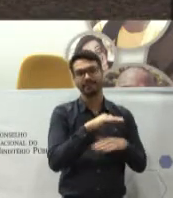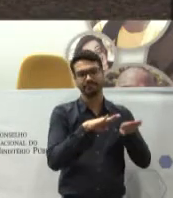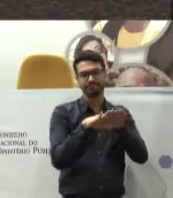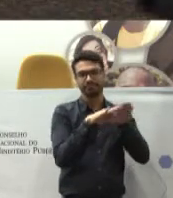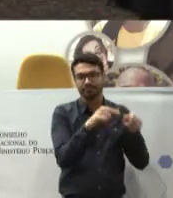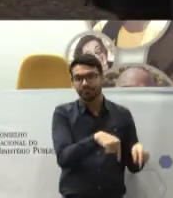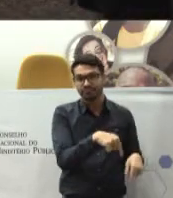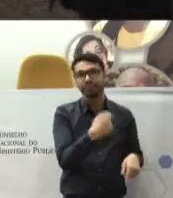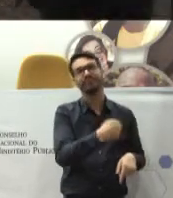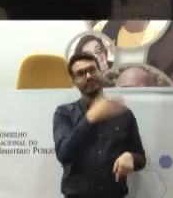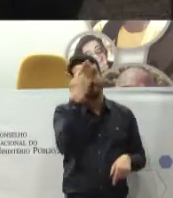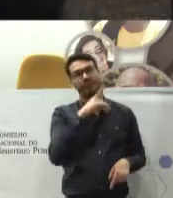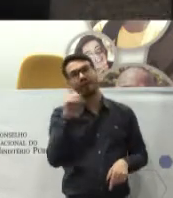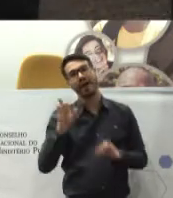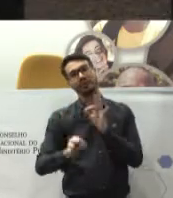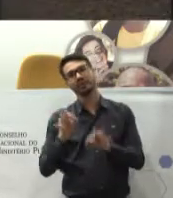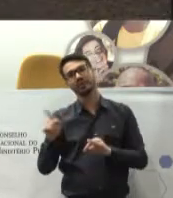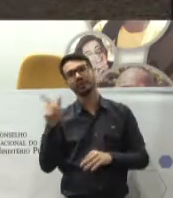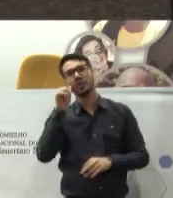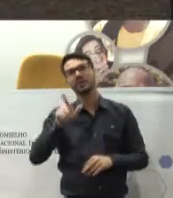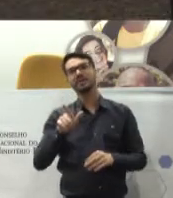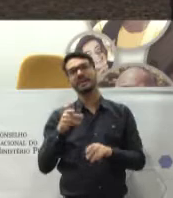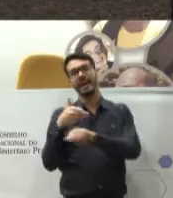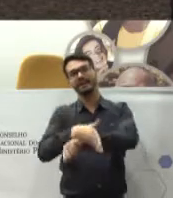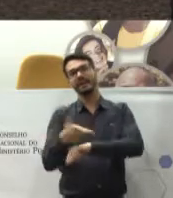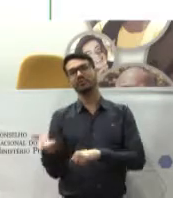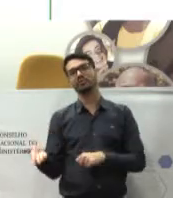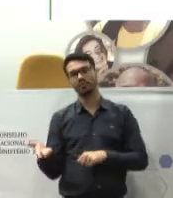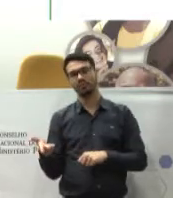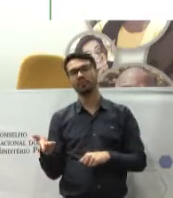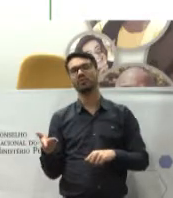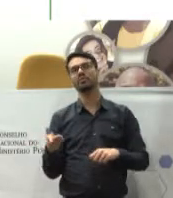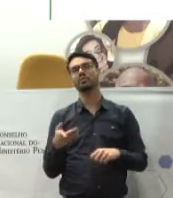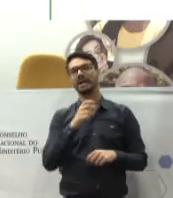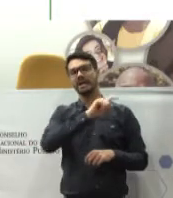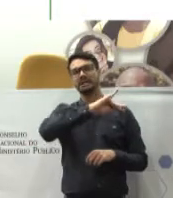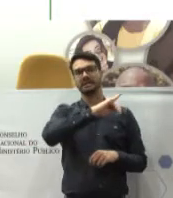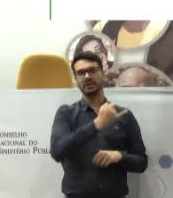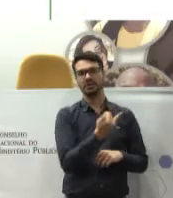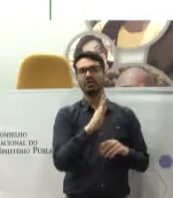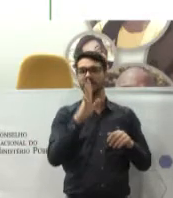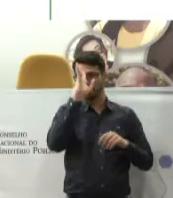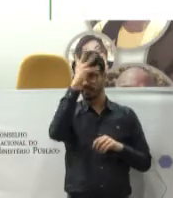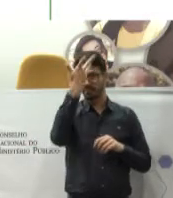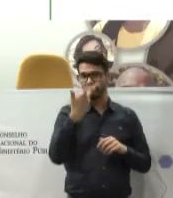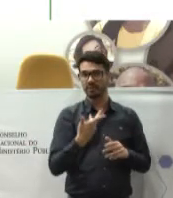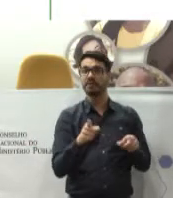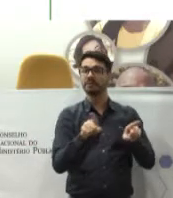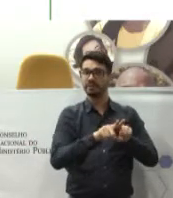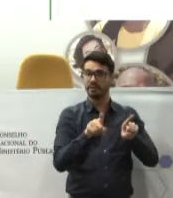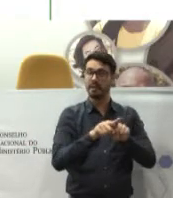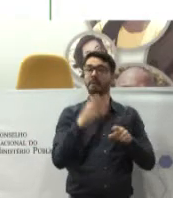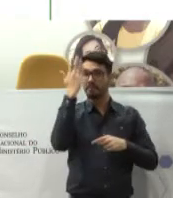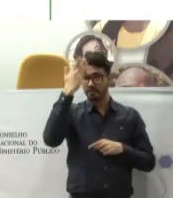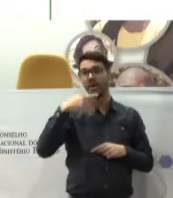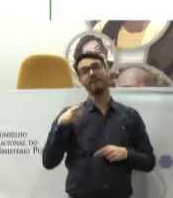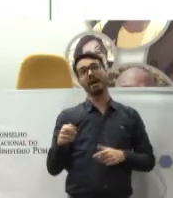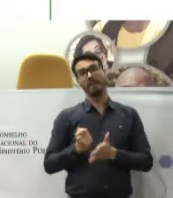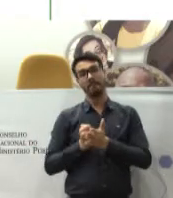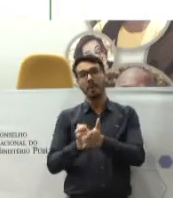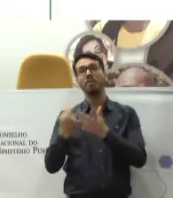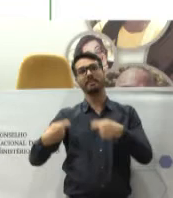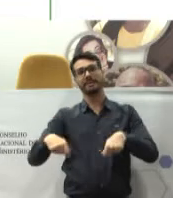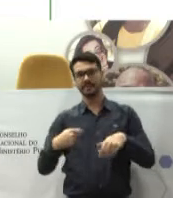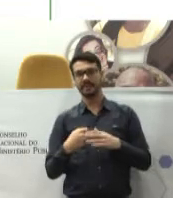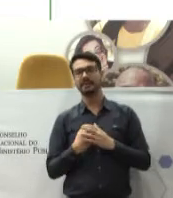que provar mais ainda, né? Tem que provar também a natureza assistencial. Eu